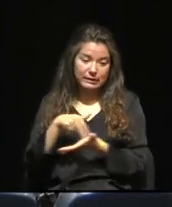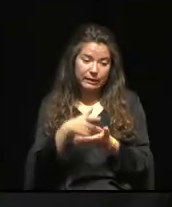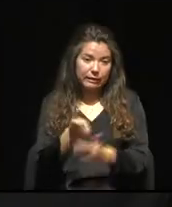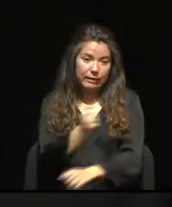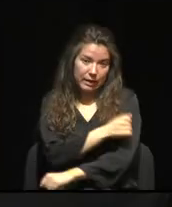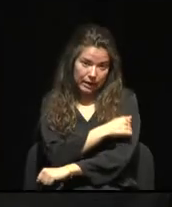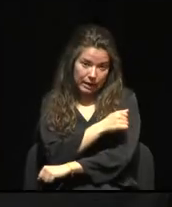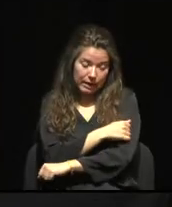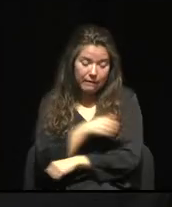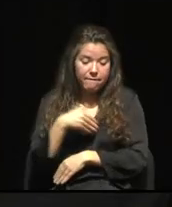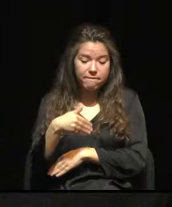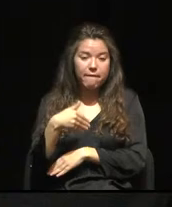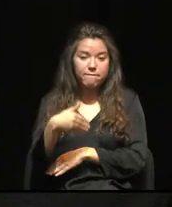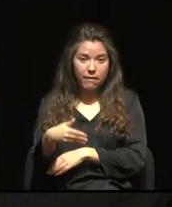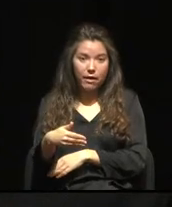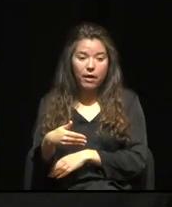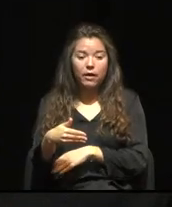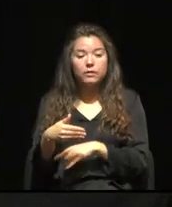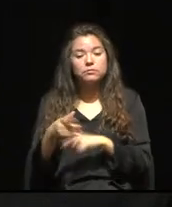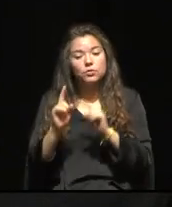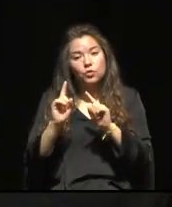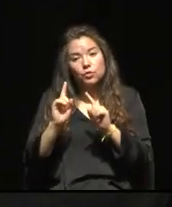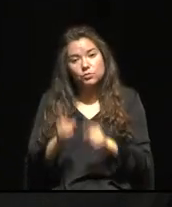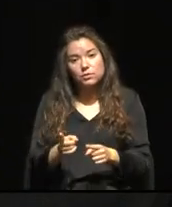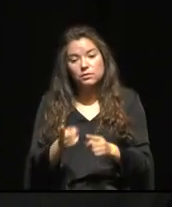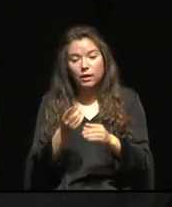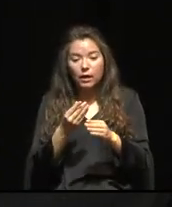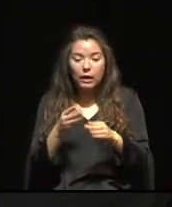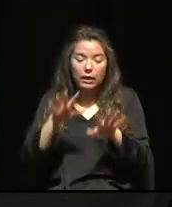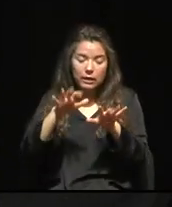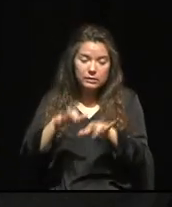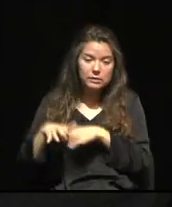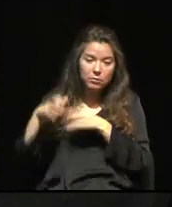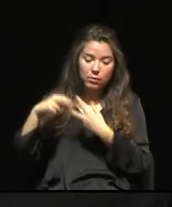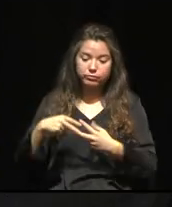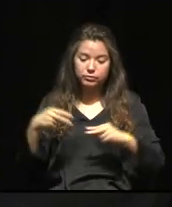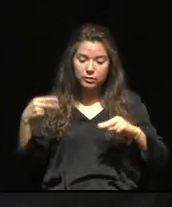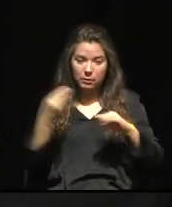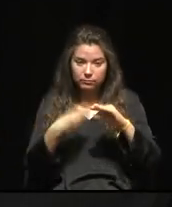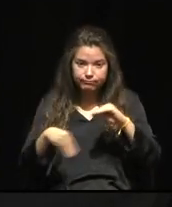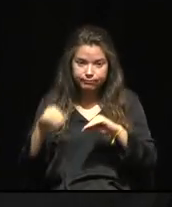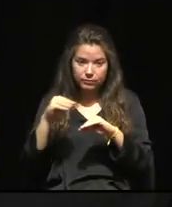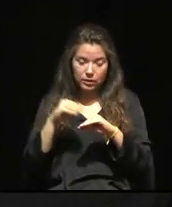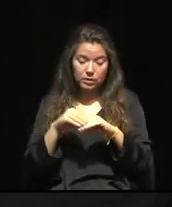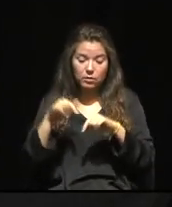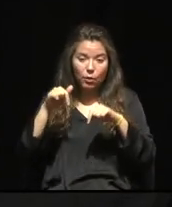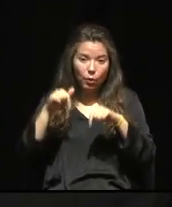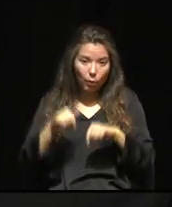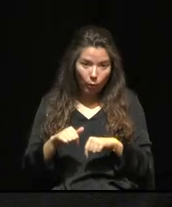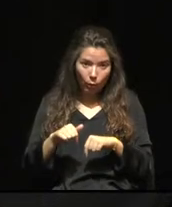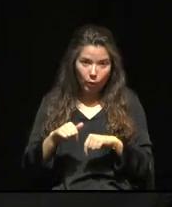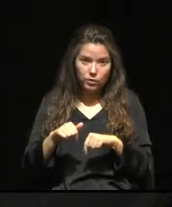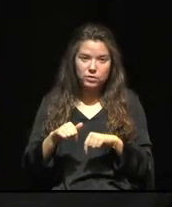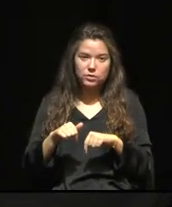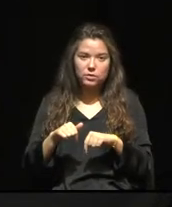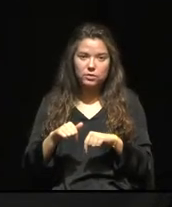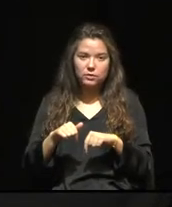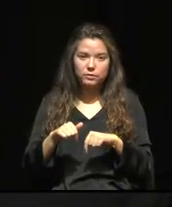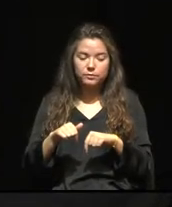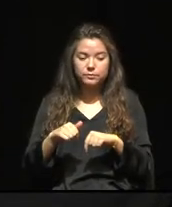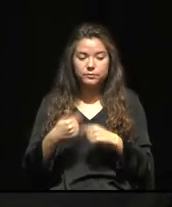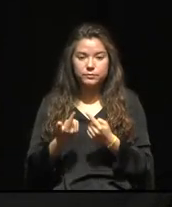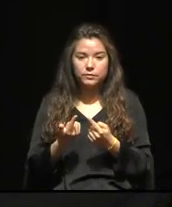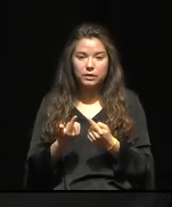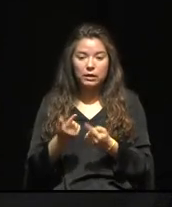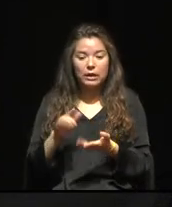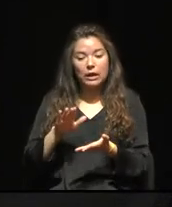casa vamos dar início à nossa sessão extraordinária da Assembleia Municipal hoje contamos com a